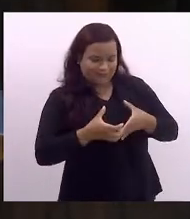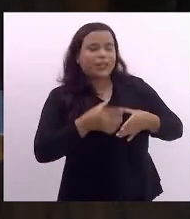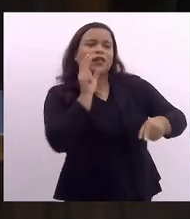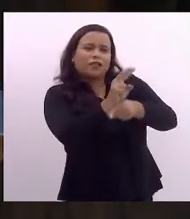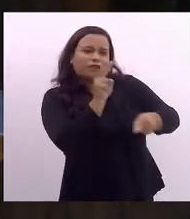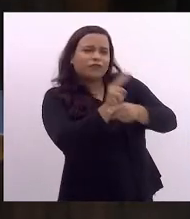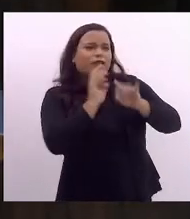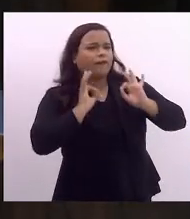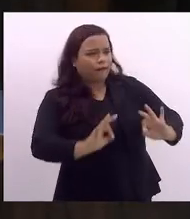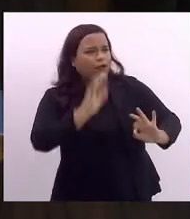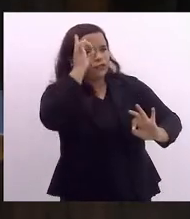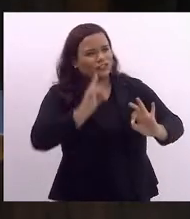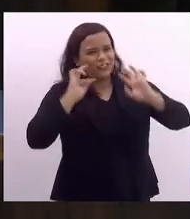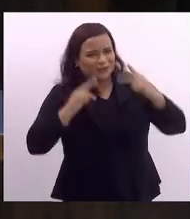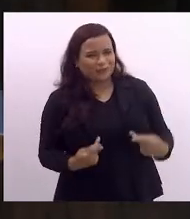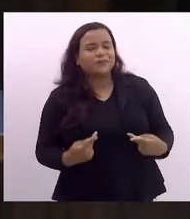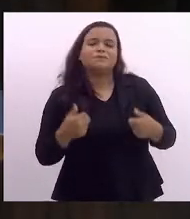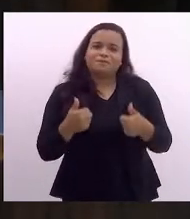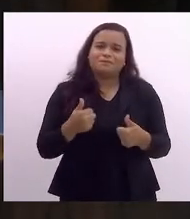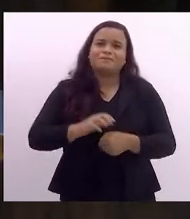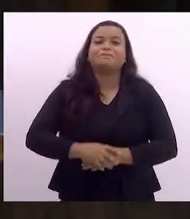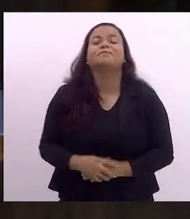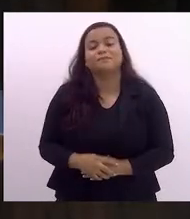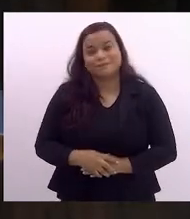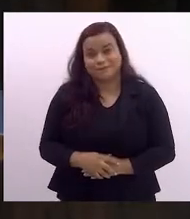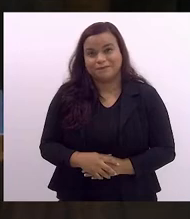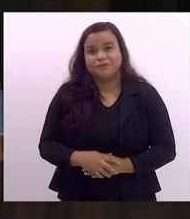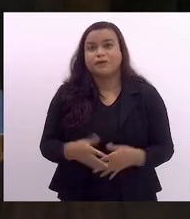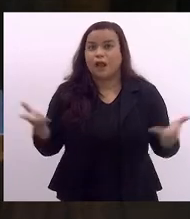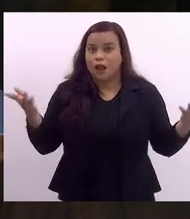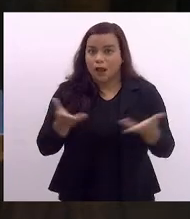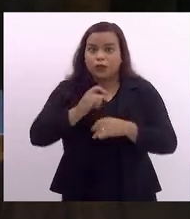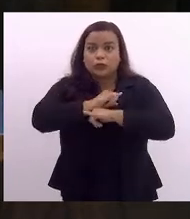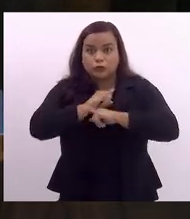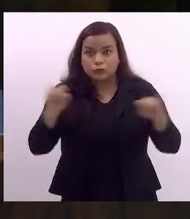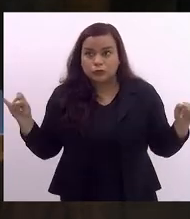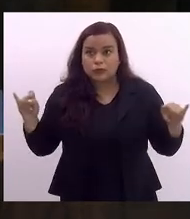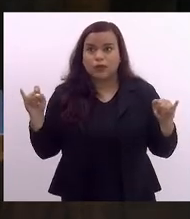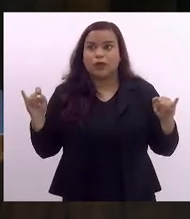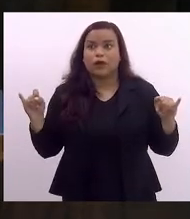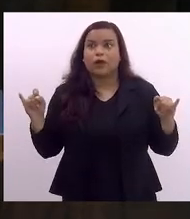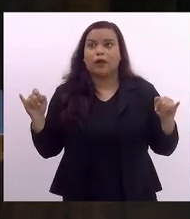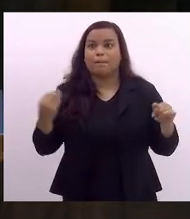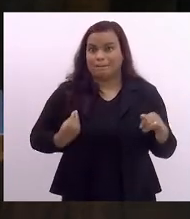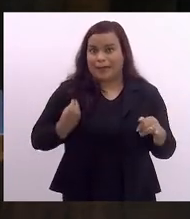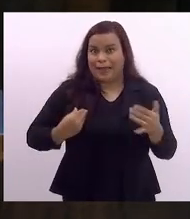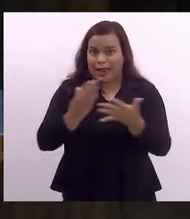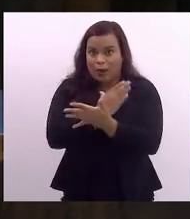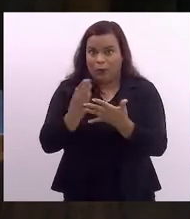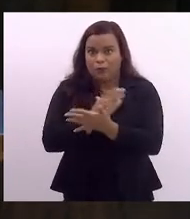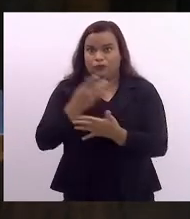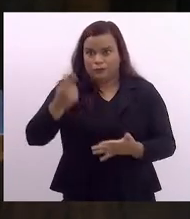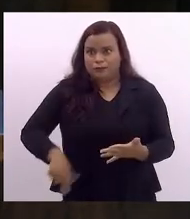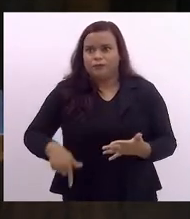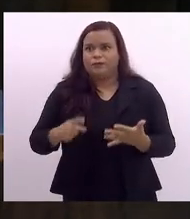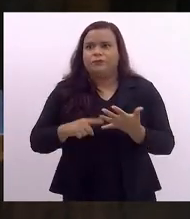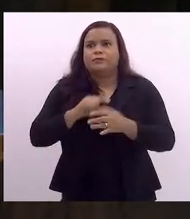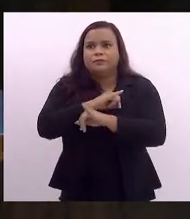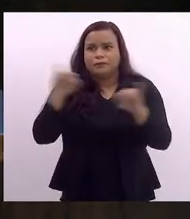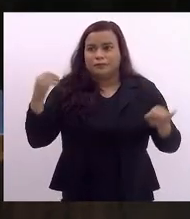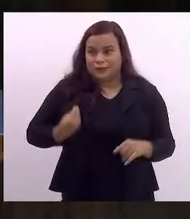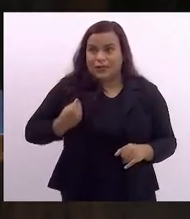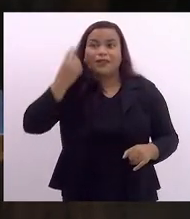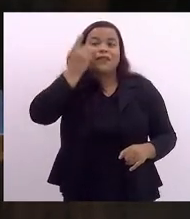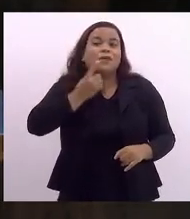garantia dos direitos humanos. Vou anunciar aqui mais algumas presenças. Anuncio a presença